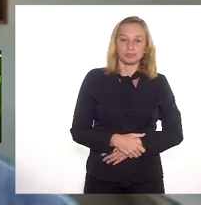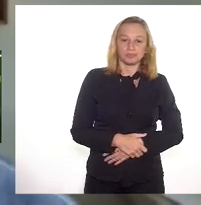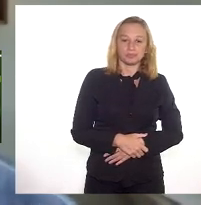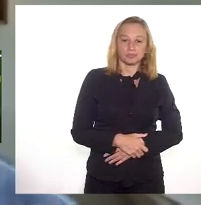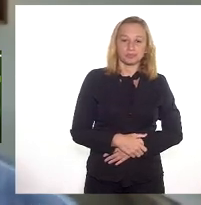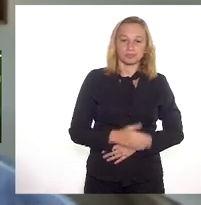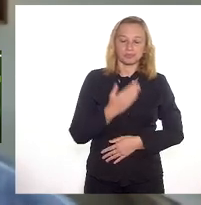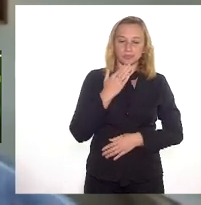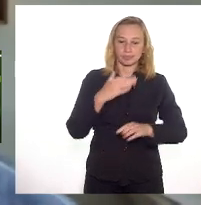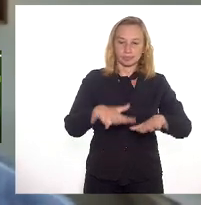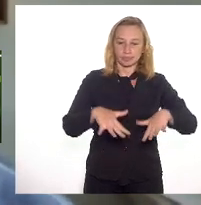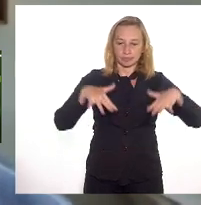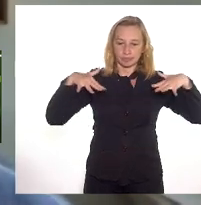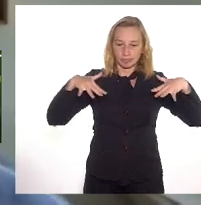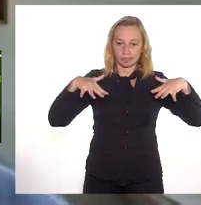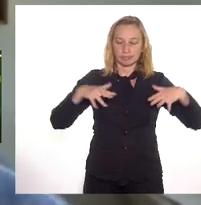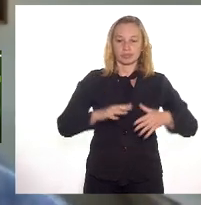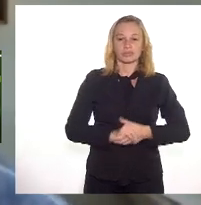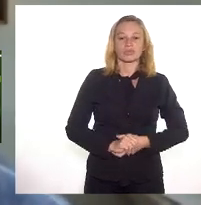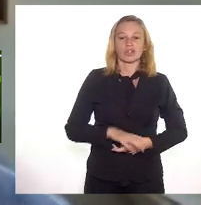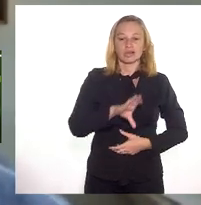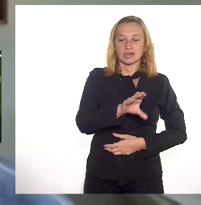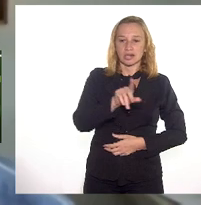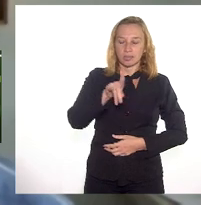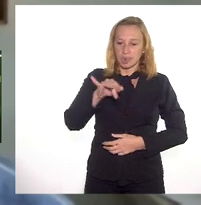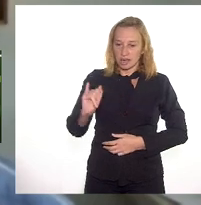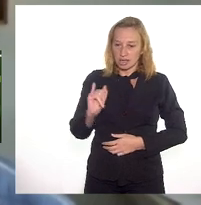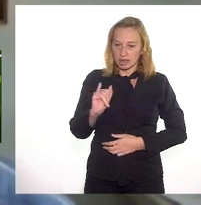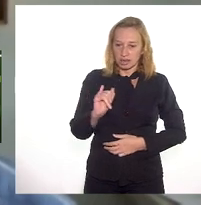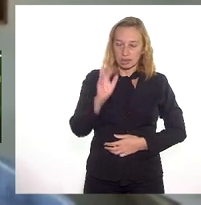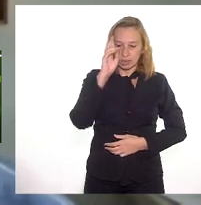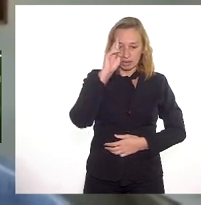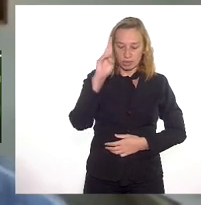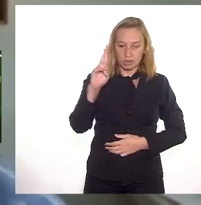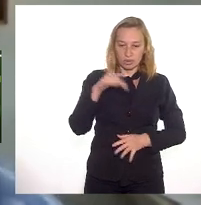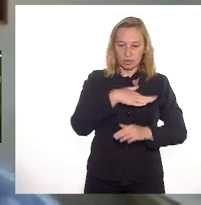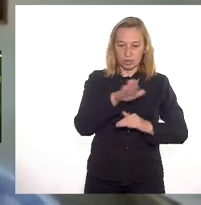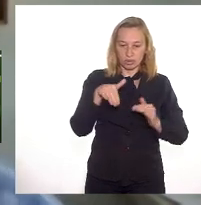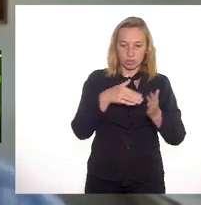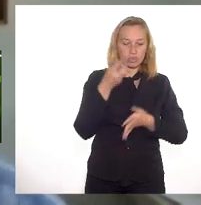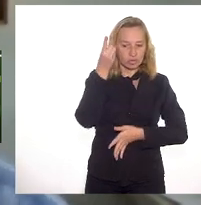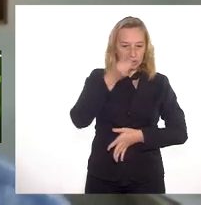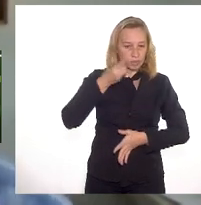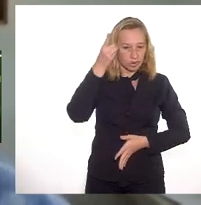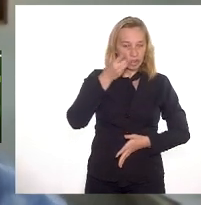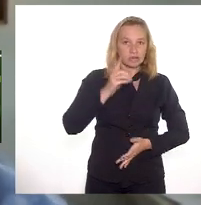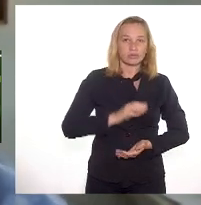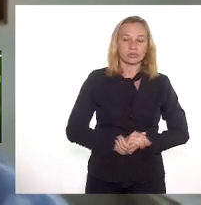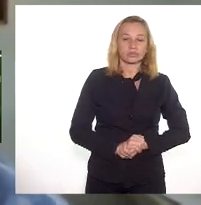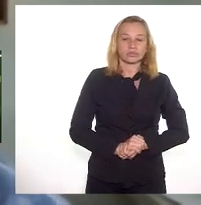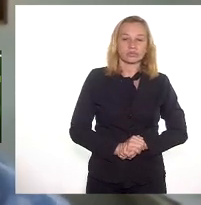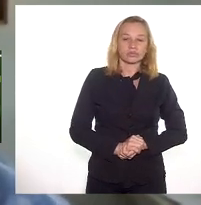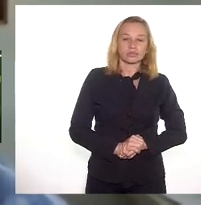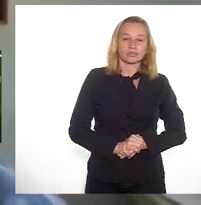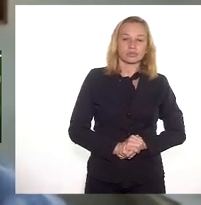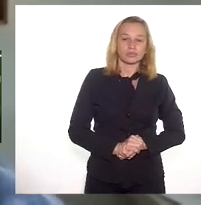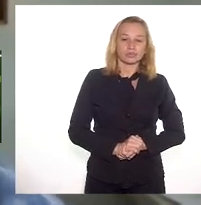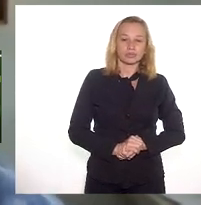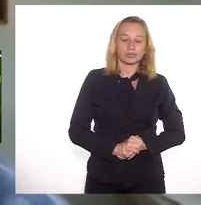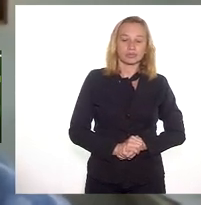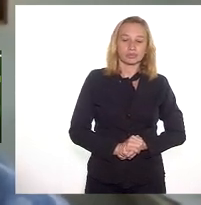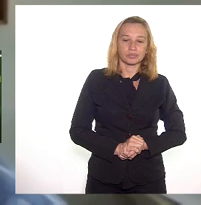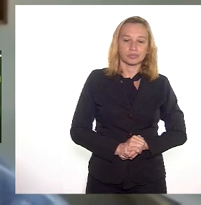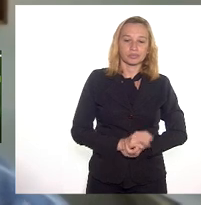ao plenário da CPI, aos senhores e senhoras deputadas, a minuta de um